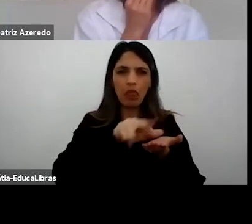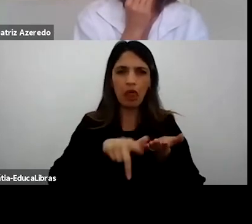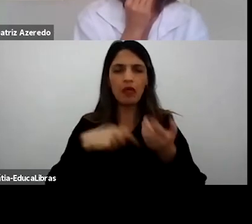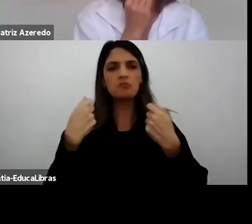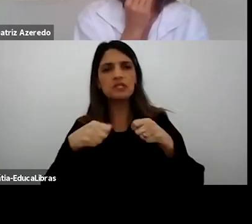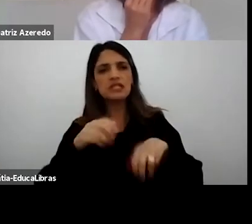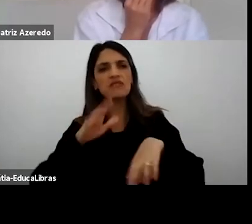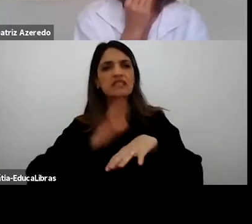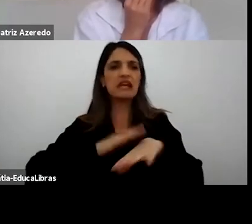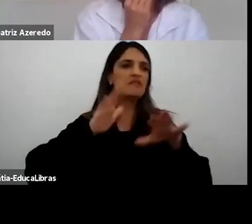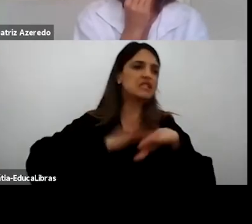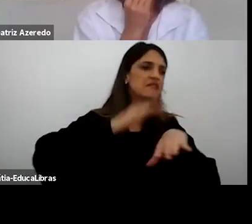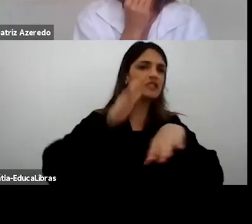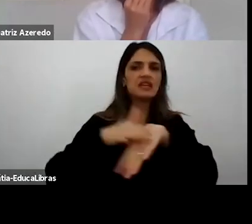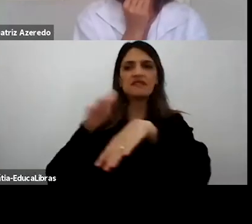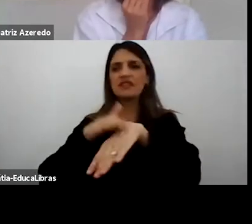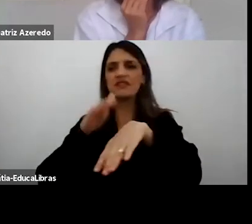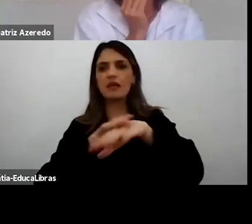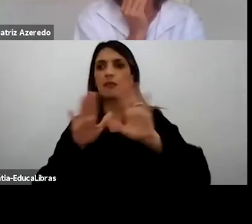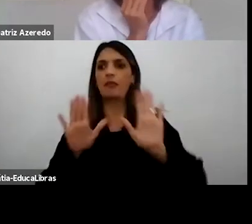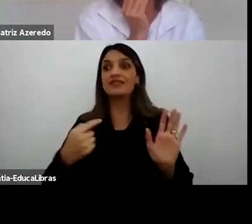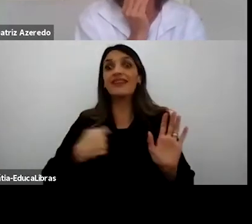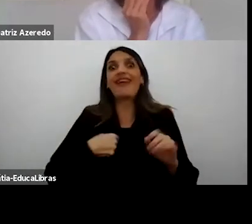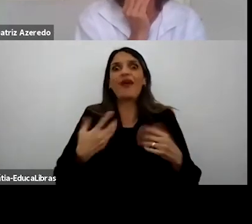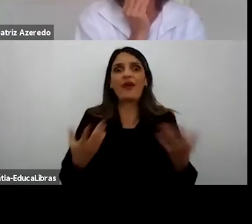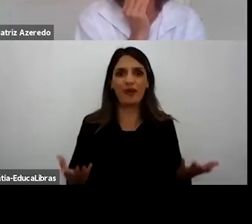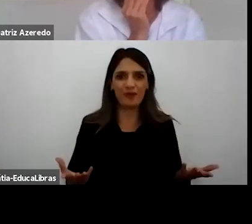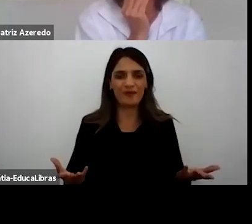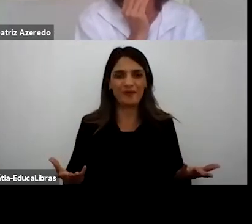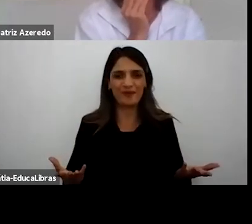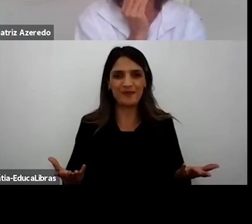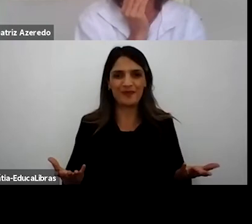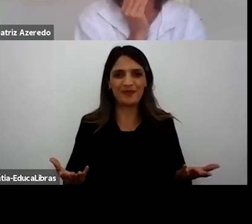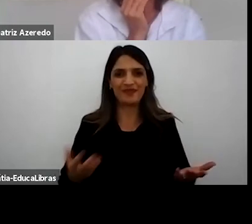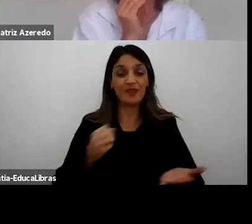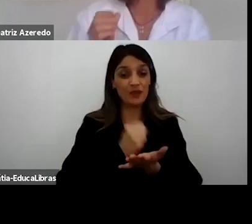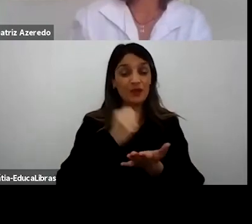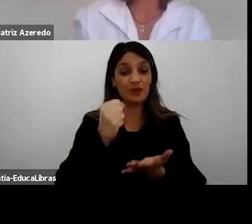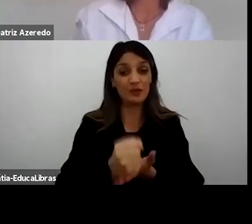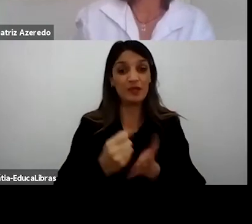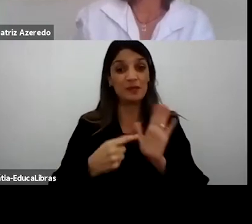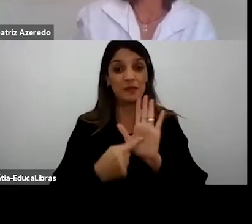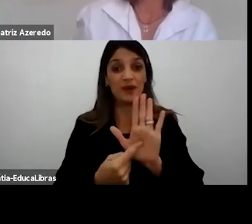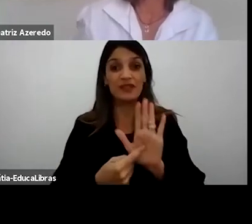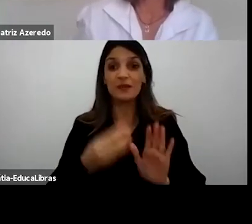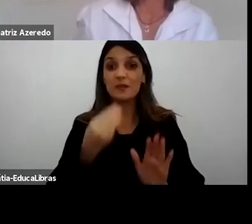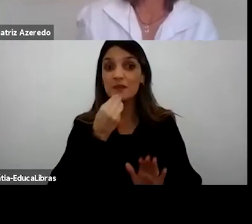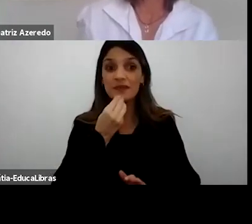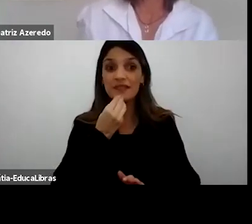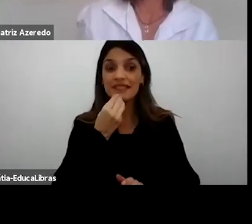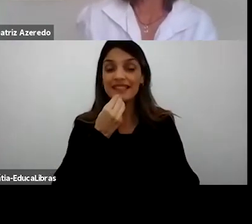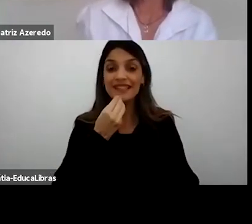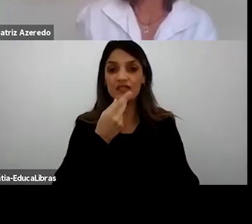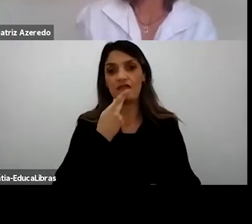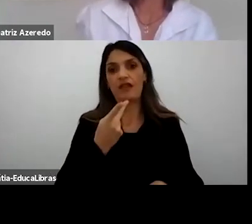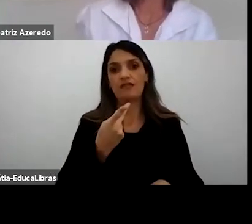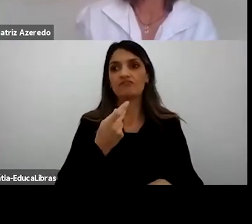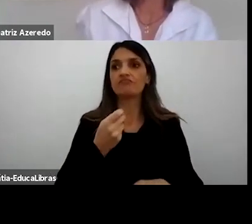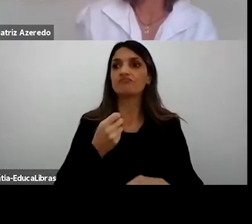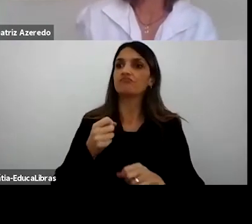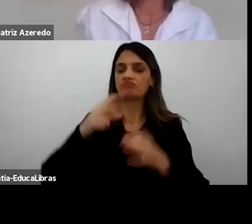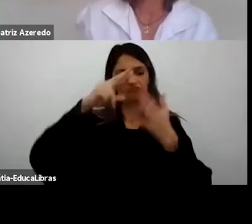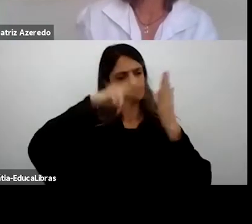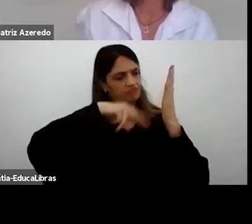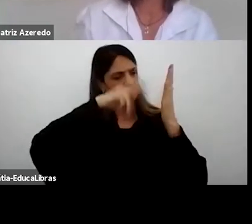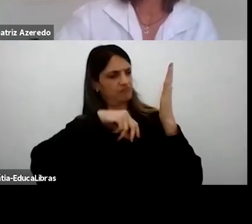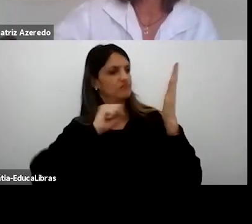feito, mas ainda falta dar esse passo, que agora é o que o documento traz como oportunidade, da gente dizer, ok, então é isso que a gente tem que fazer, então é isso